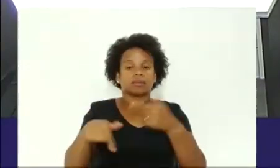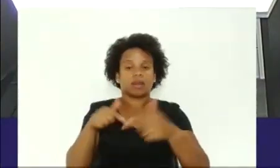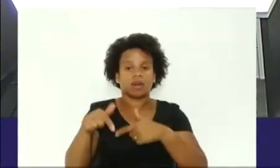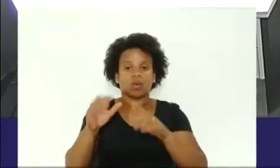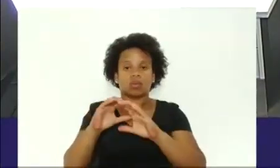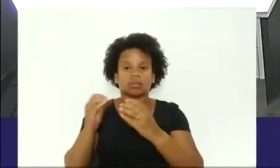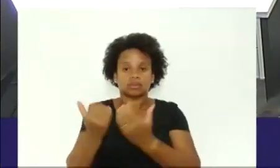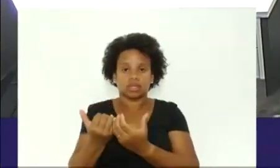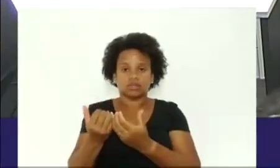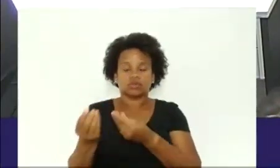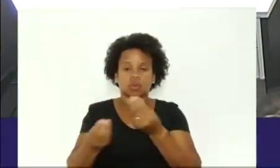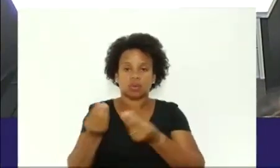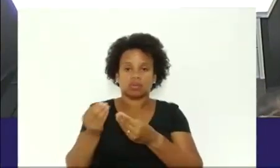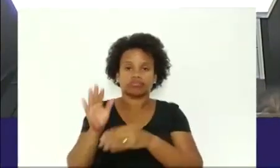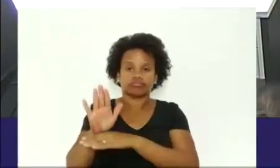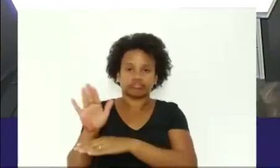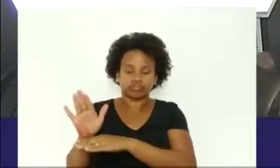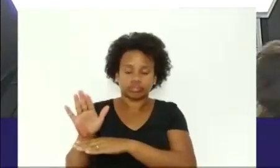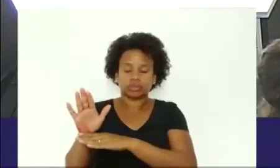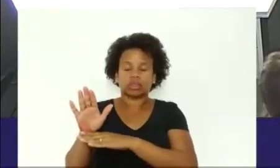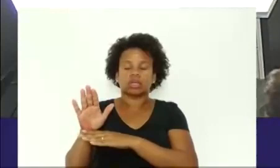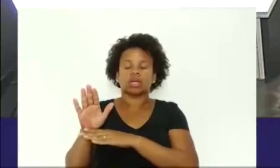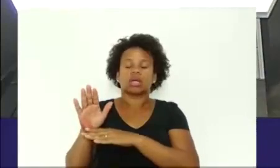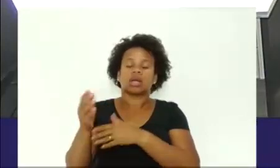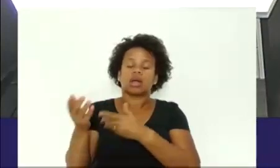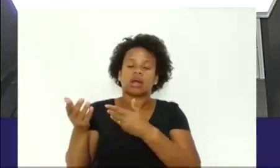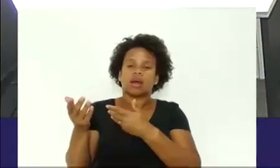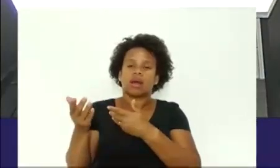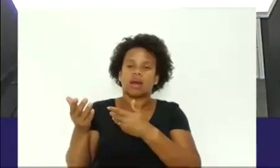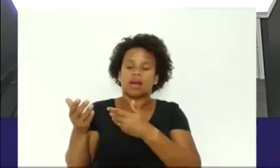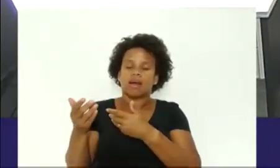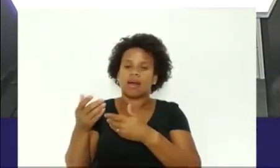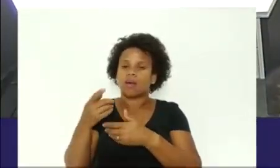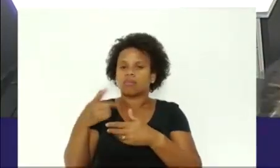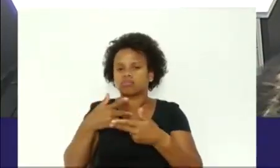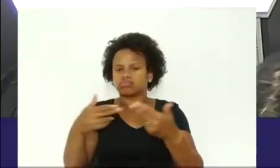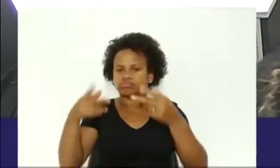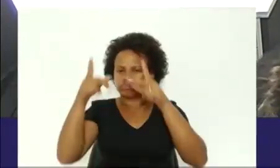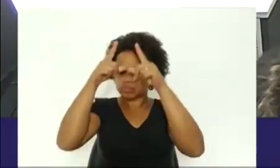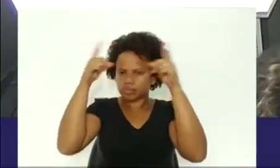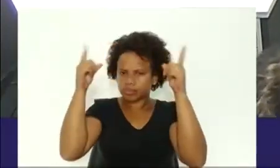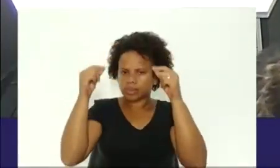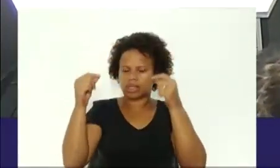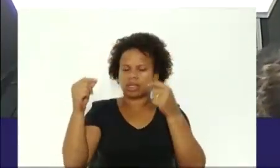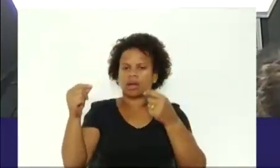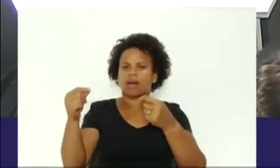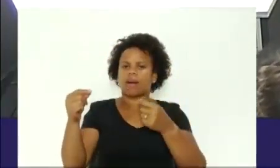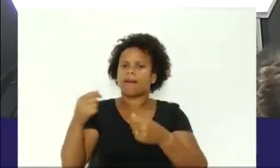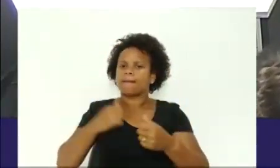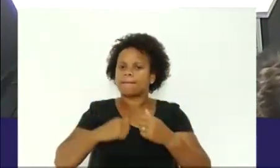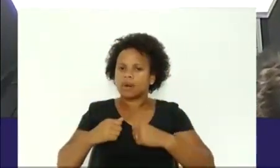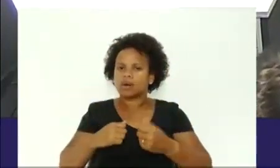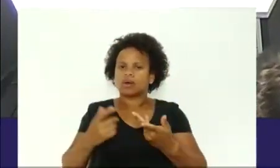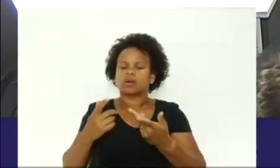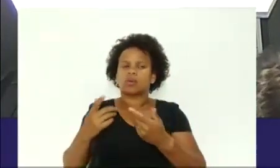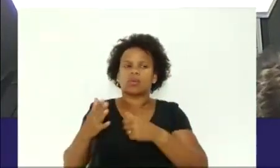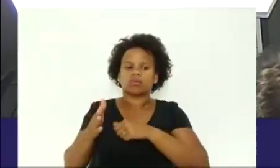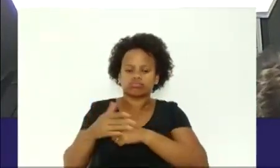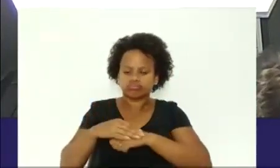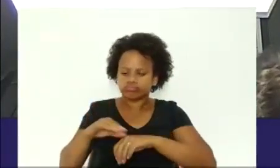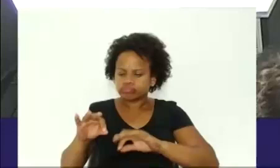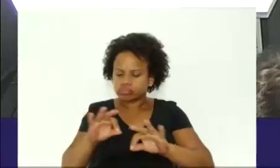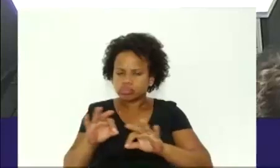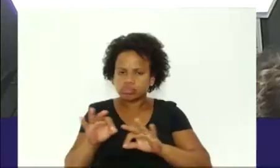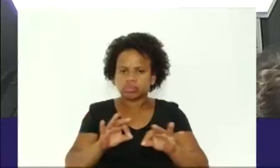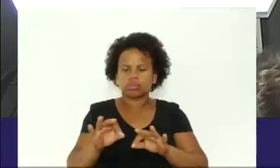enfermagem, auxiliando, por exemplo, com banhos, curativos, aplicação de medicamentos e cuidados paliativos. Participou